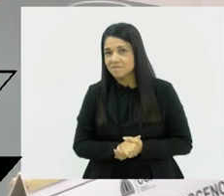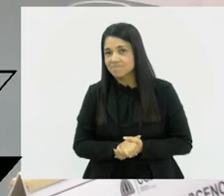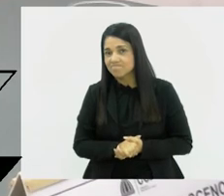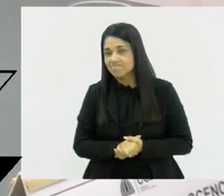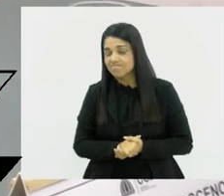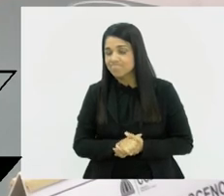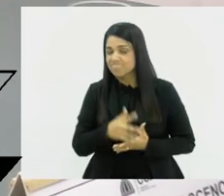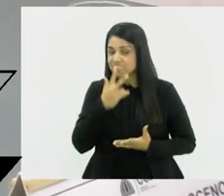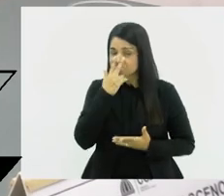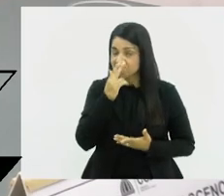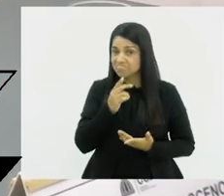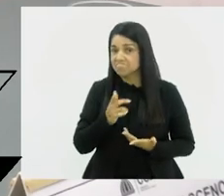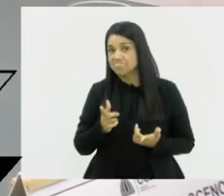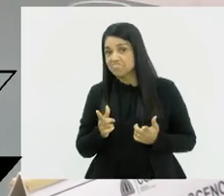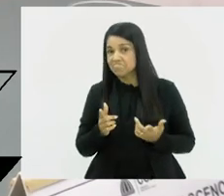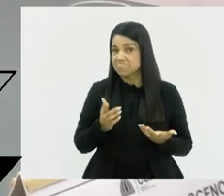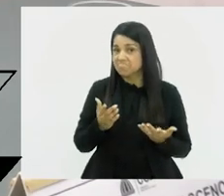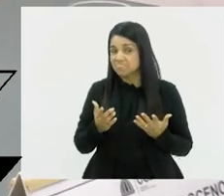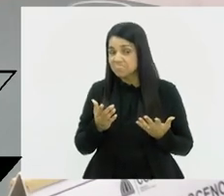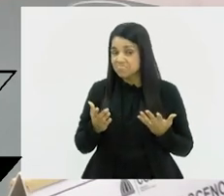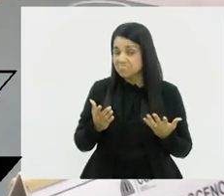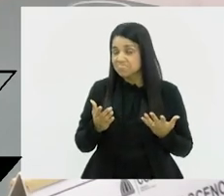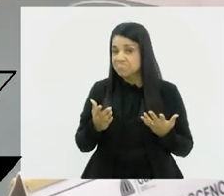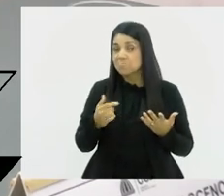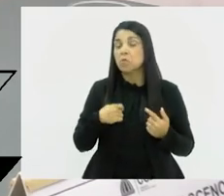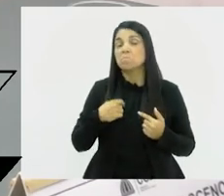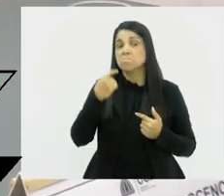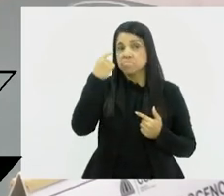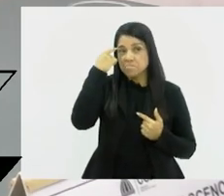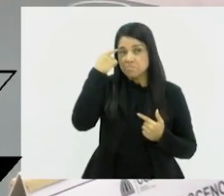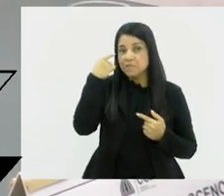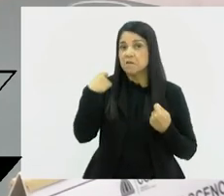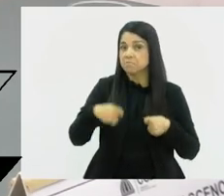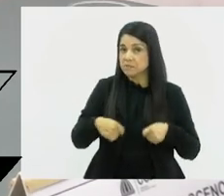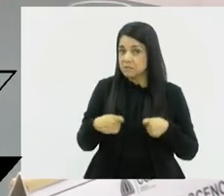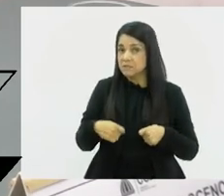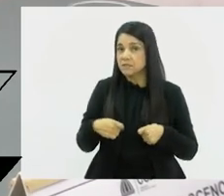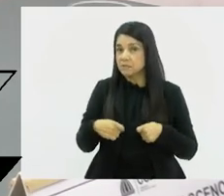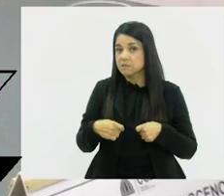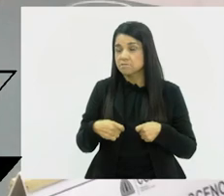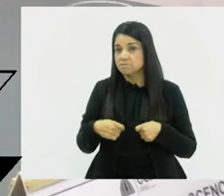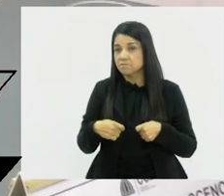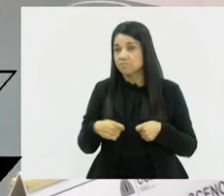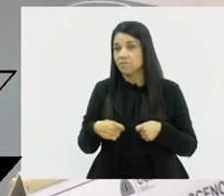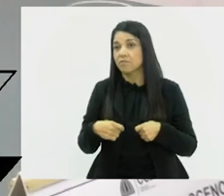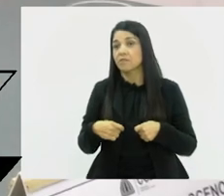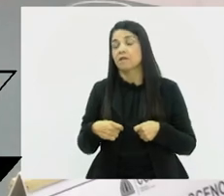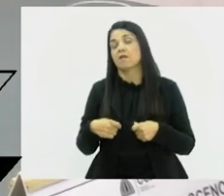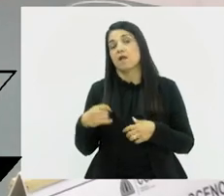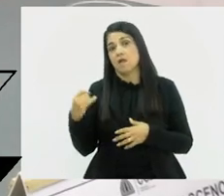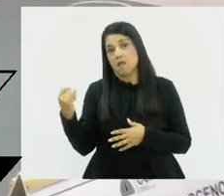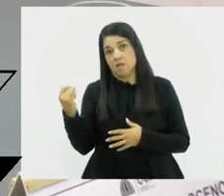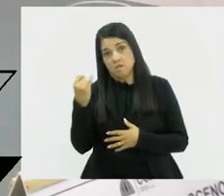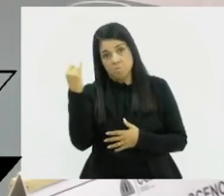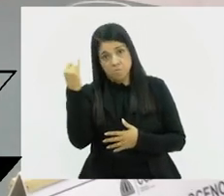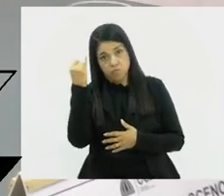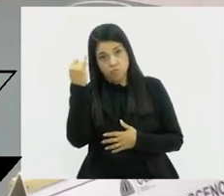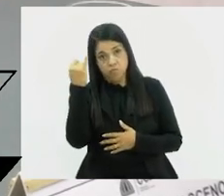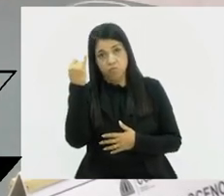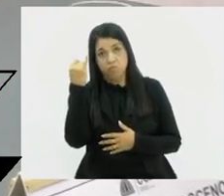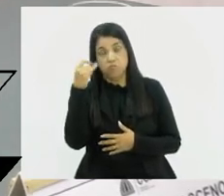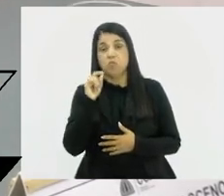momento. Então, sim, são coisas que nós temos que começar a pensar. Agora, uma coisa que eu acho que realmente é muito válida é a